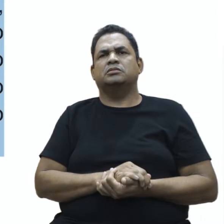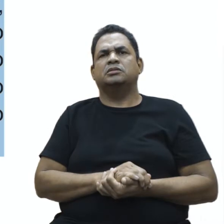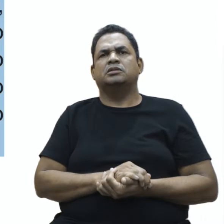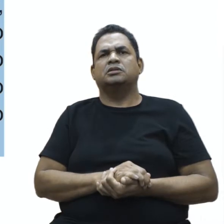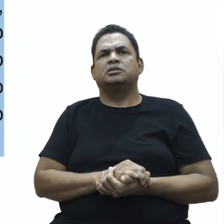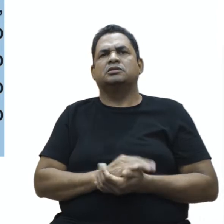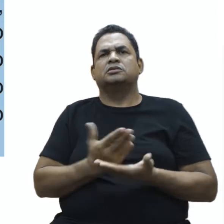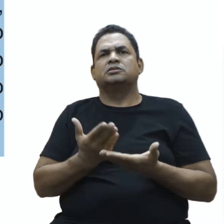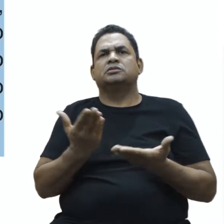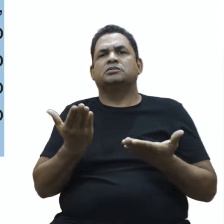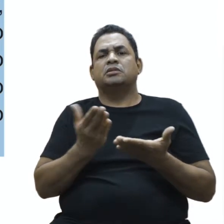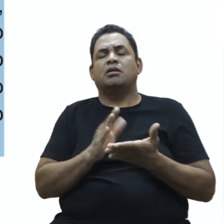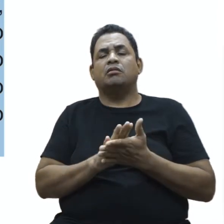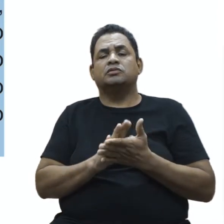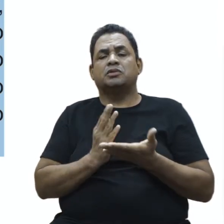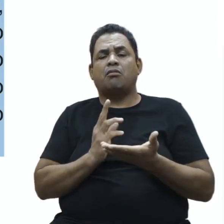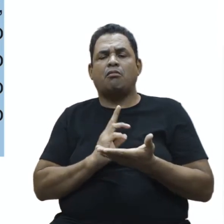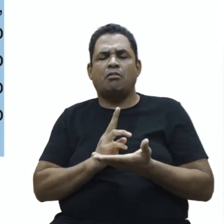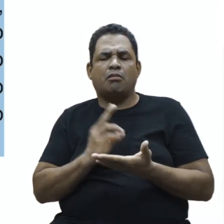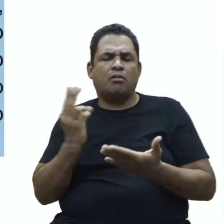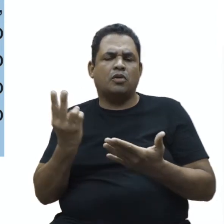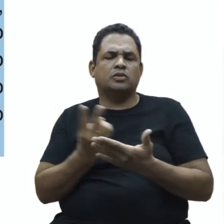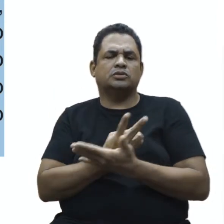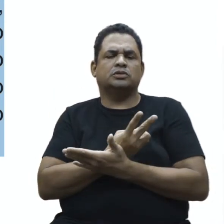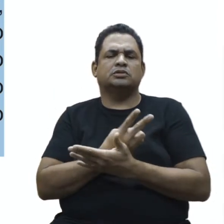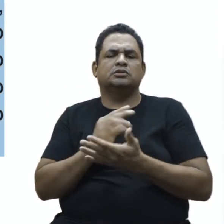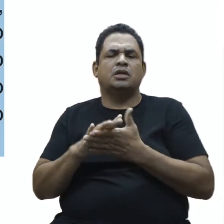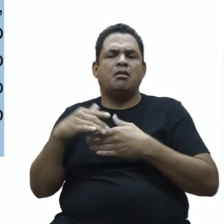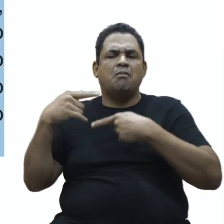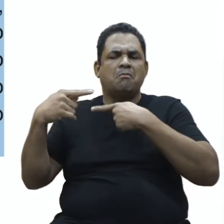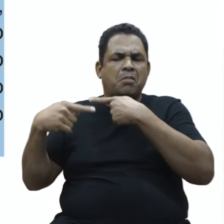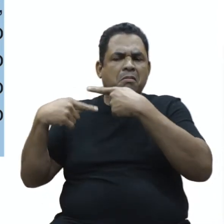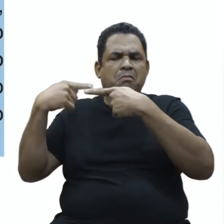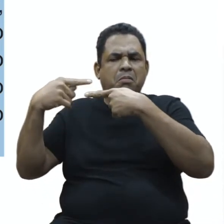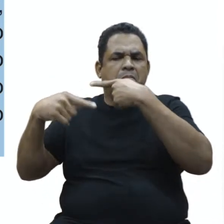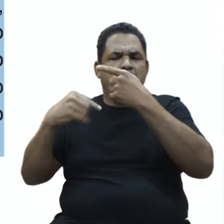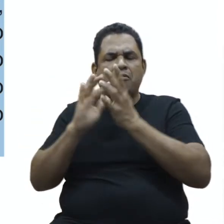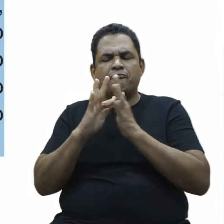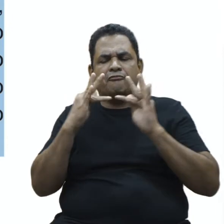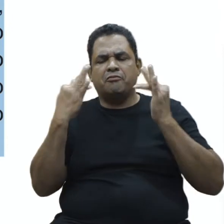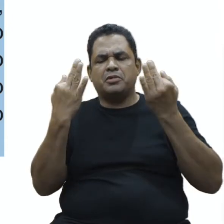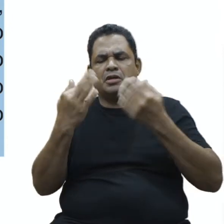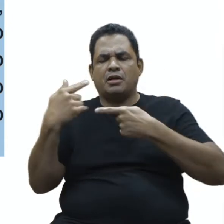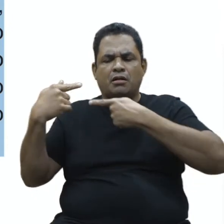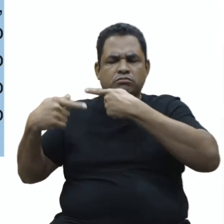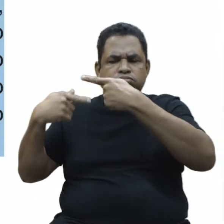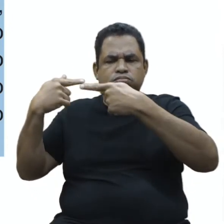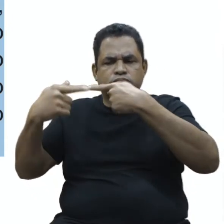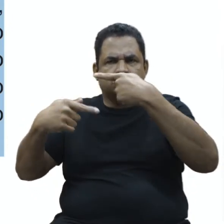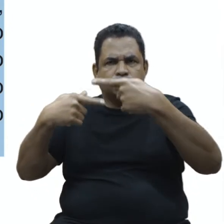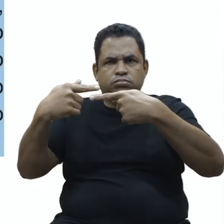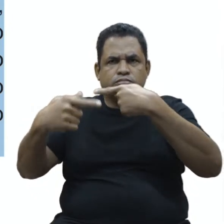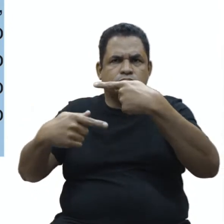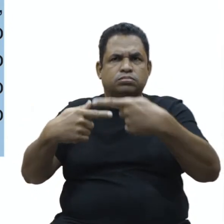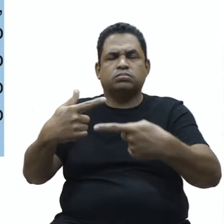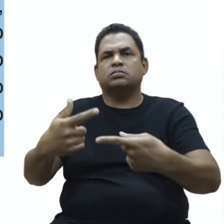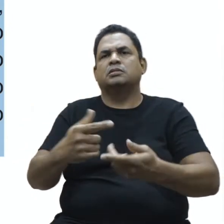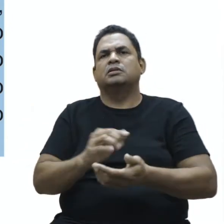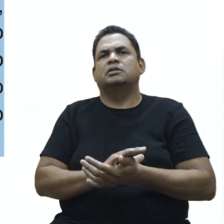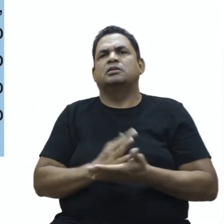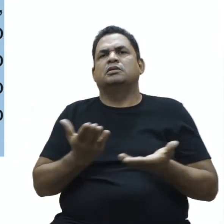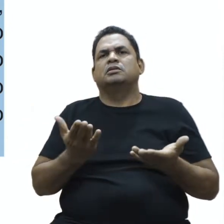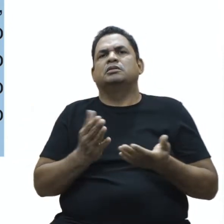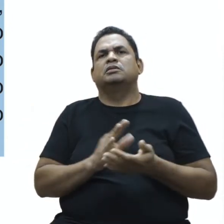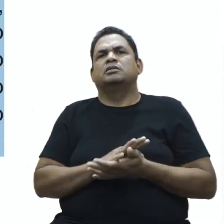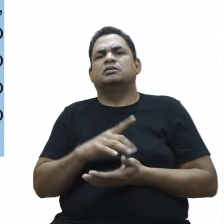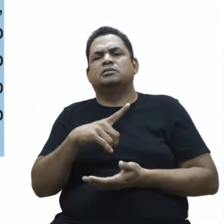funcionava de maneira hereditária, ou seja, família, passava de pai para filho, que tomava